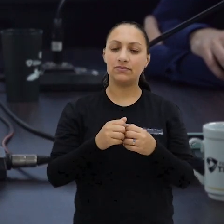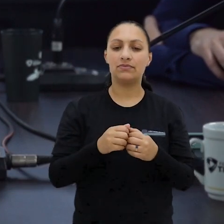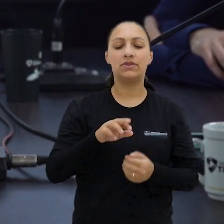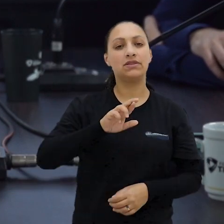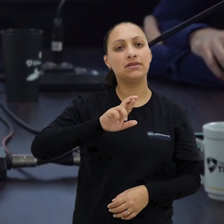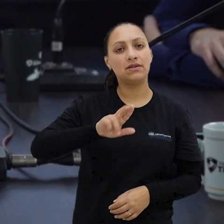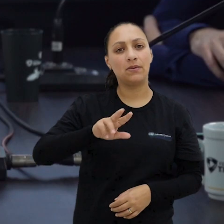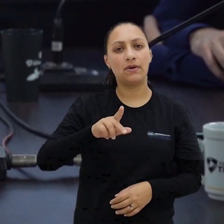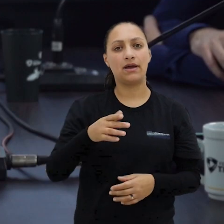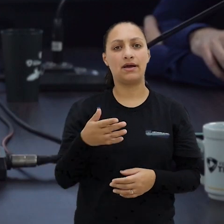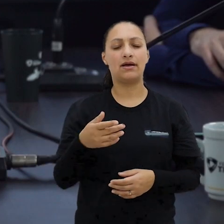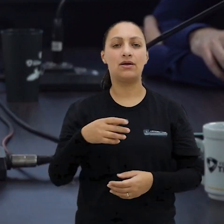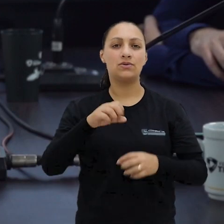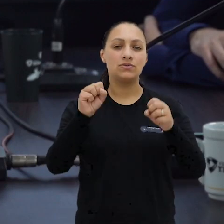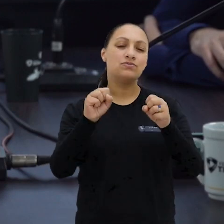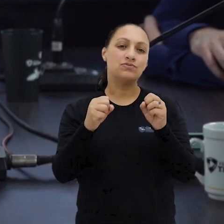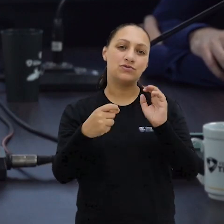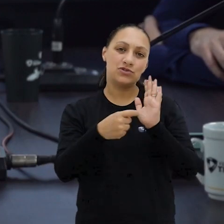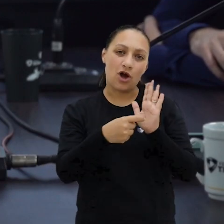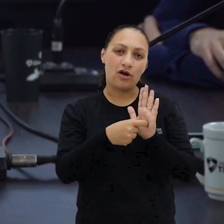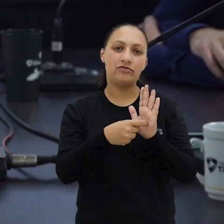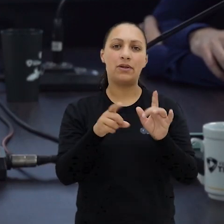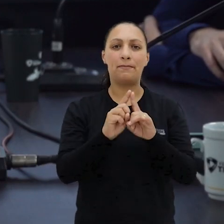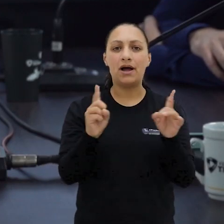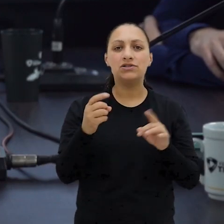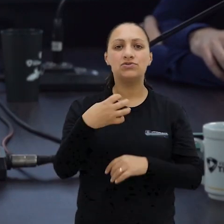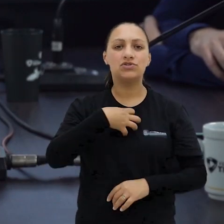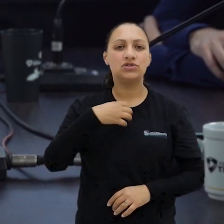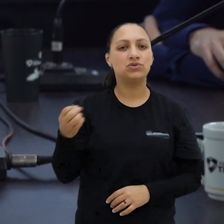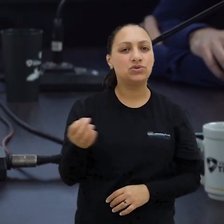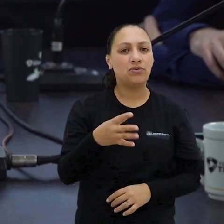app, que não é necessariamente um software, mas é uma